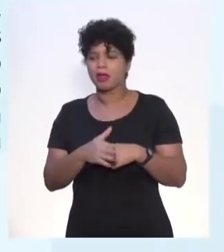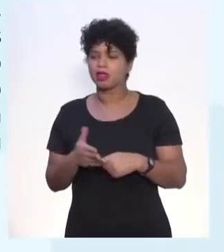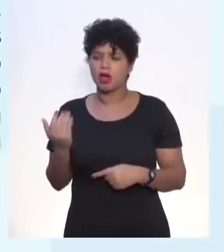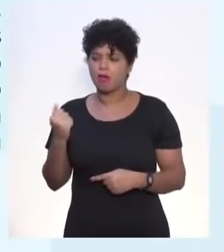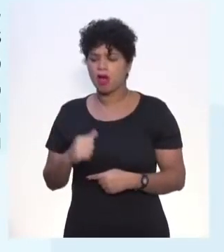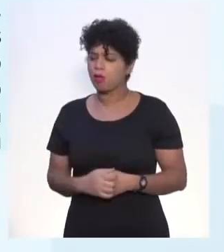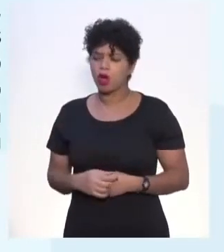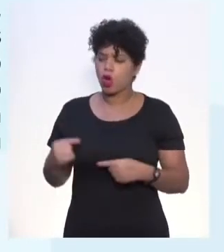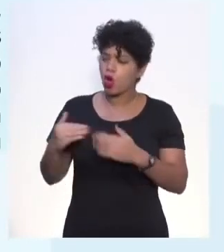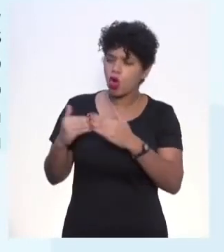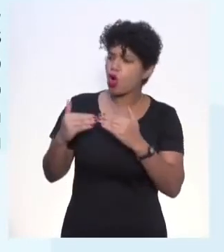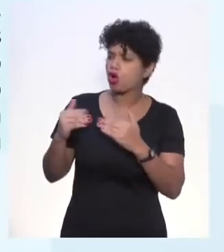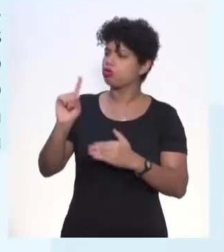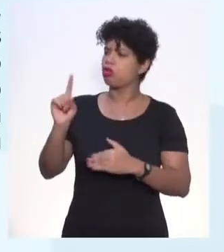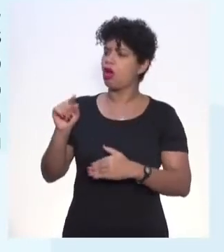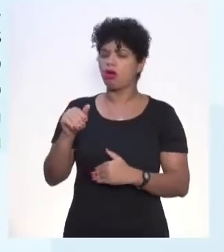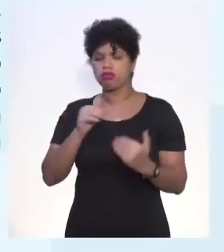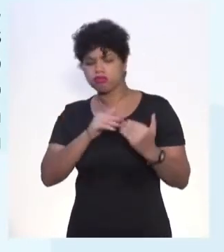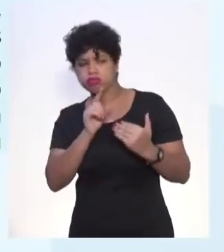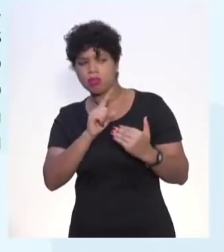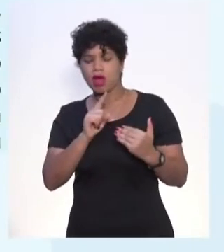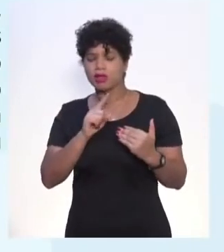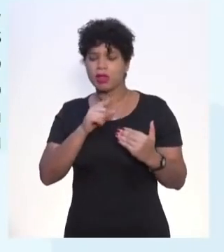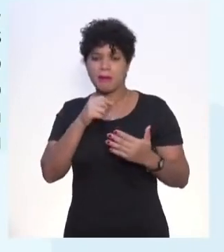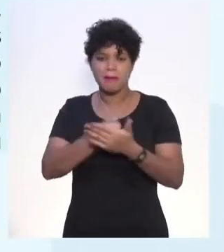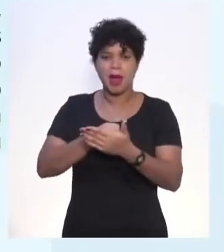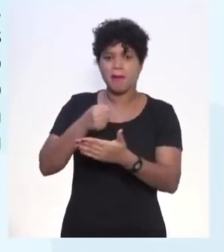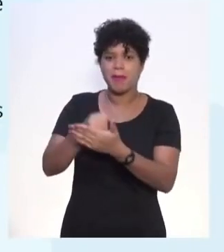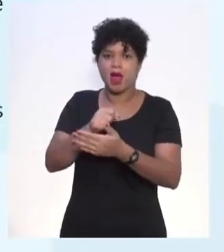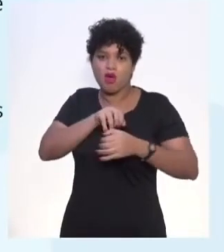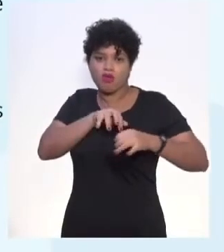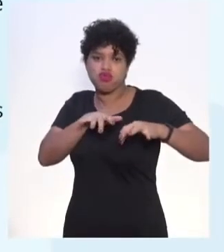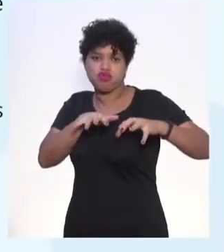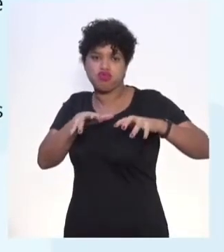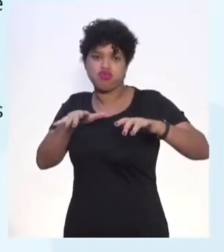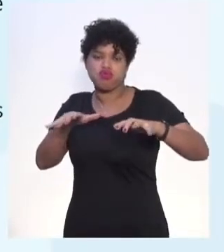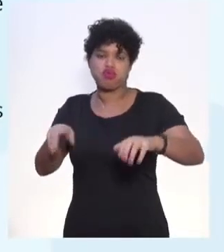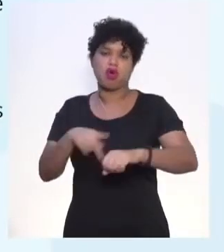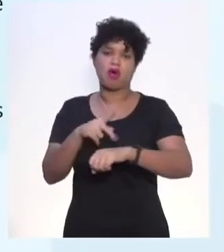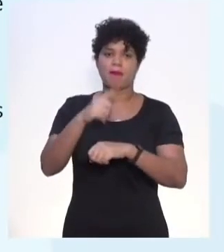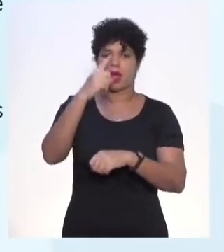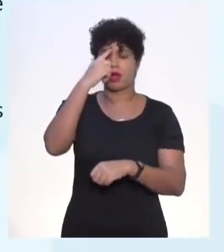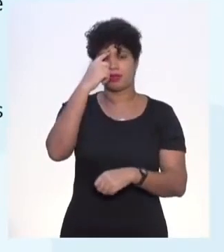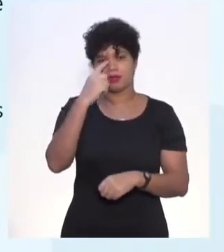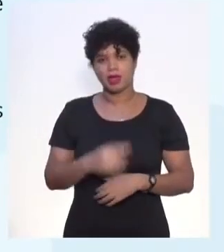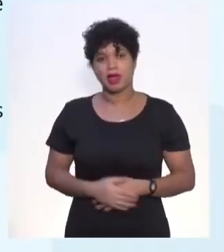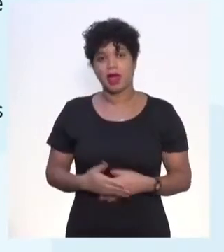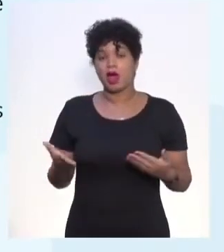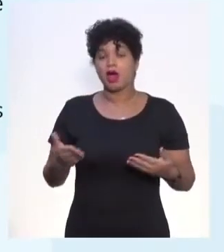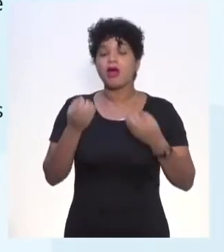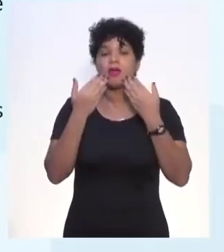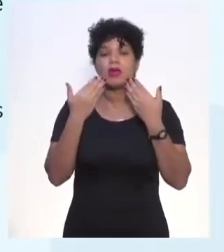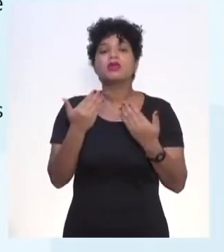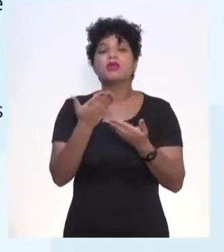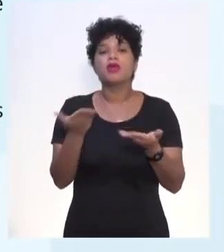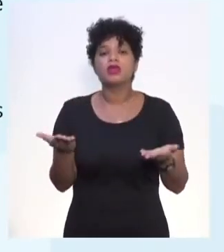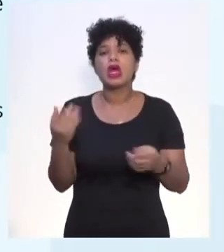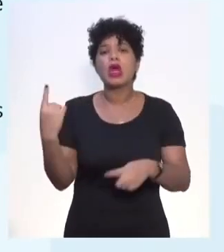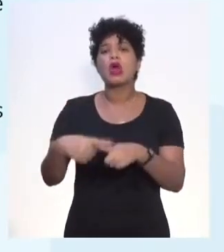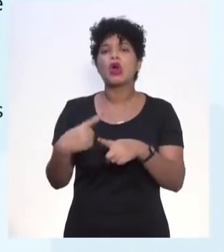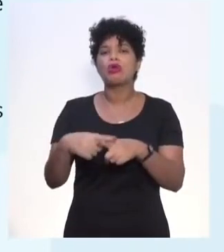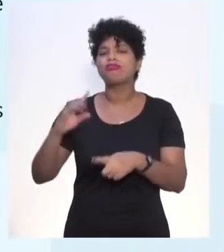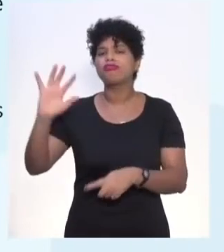conflito armado que se espalhou pela Índia. Rapidamente, as causas para vocês aí da